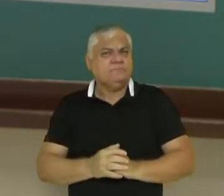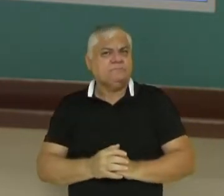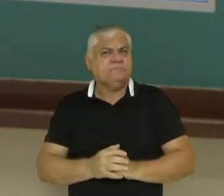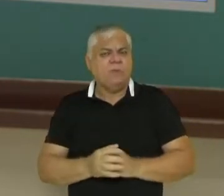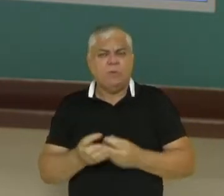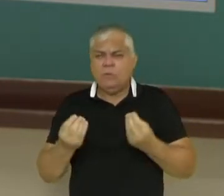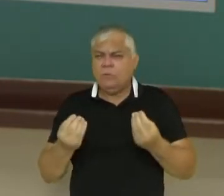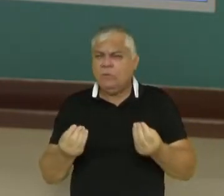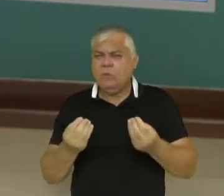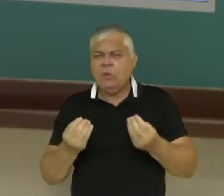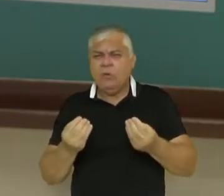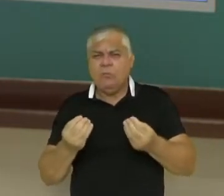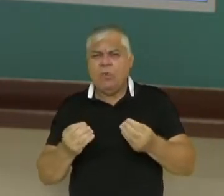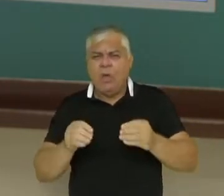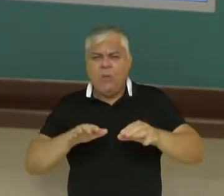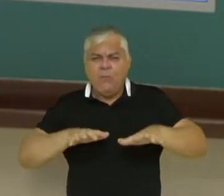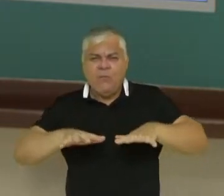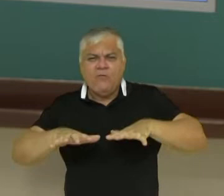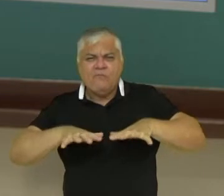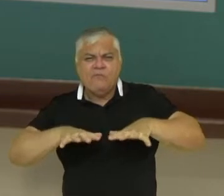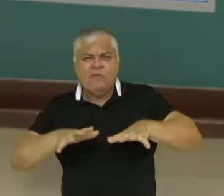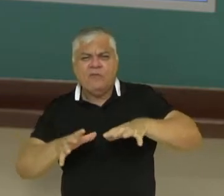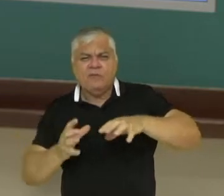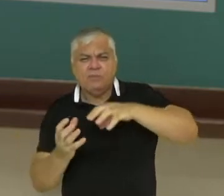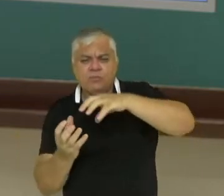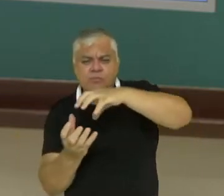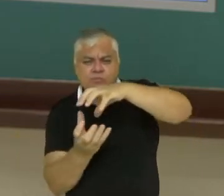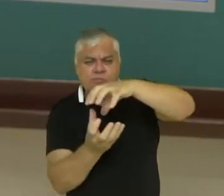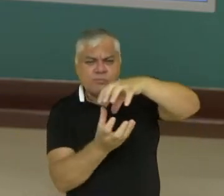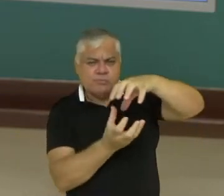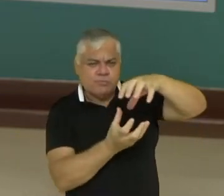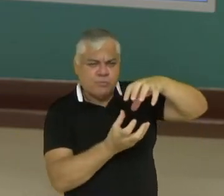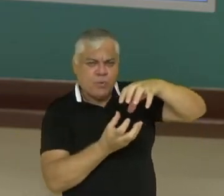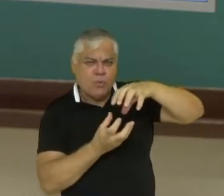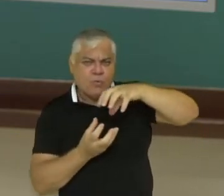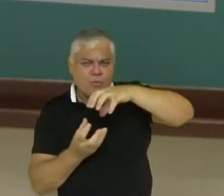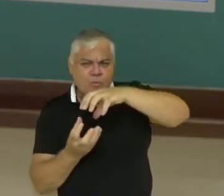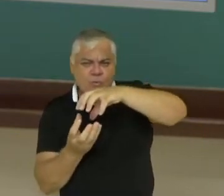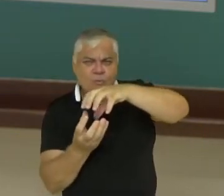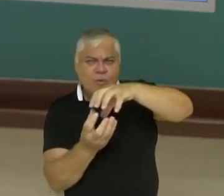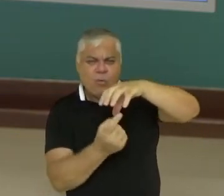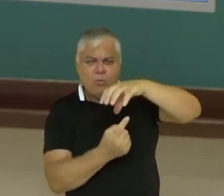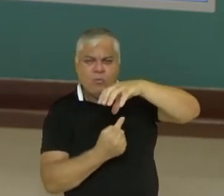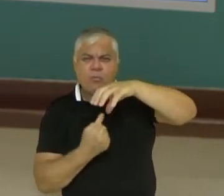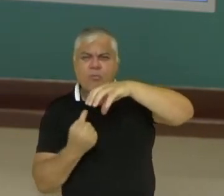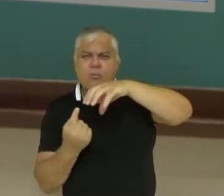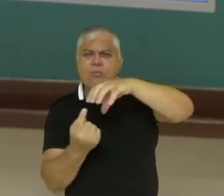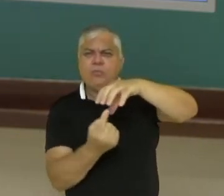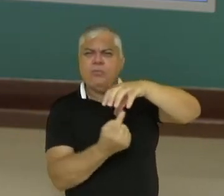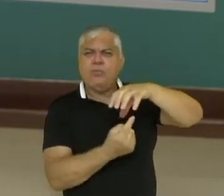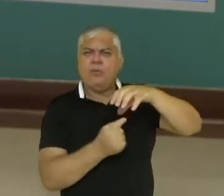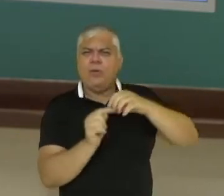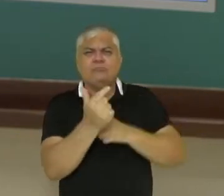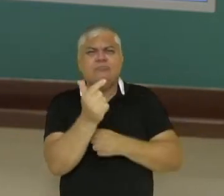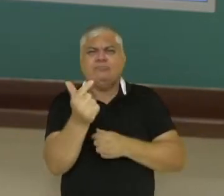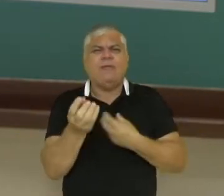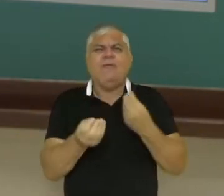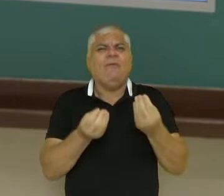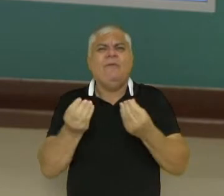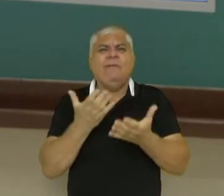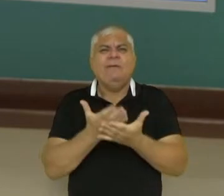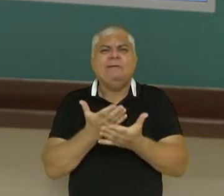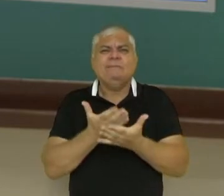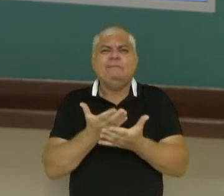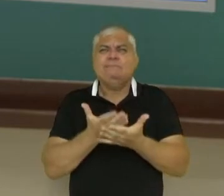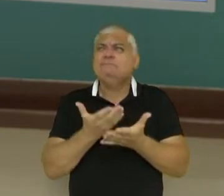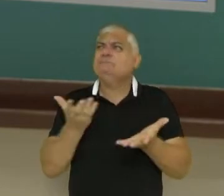entender os movimentos dos planetas, né, a questão de você não ter uma movimentação regular em torno dos